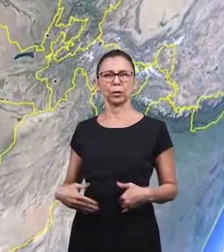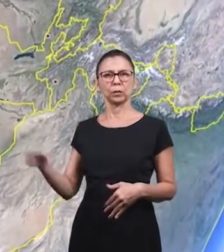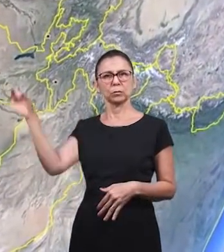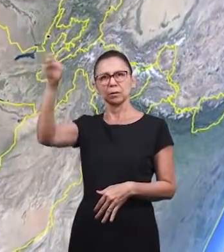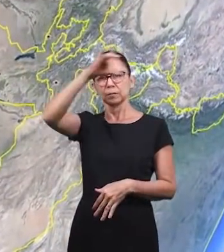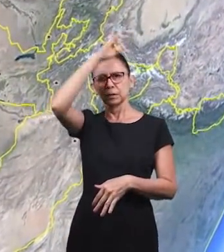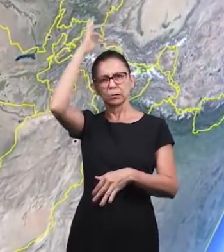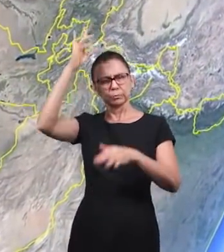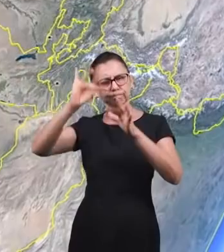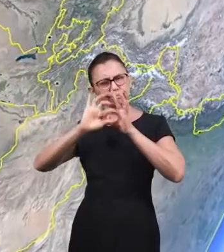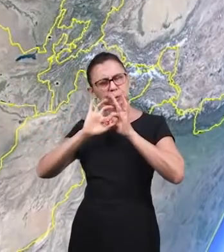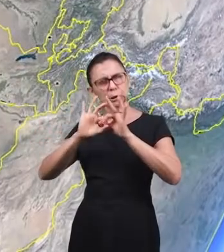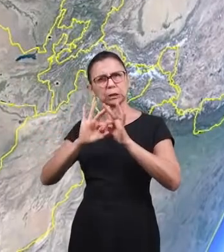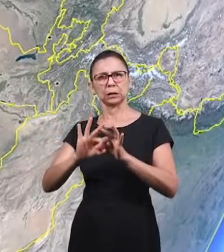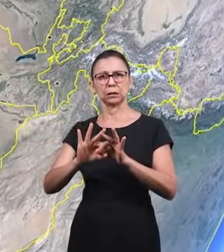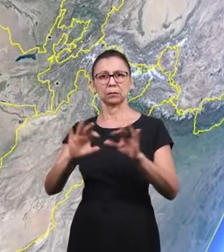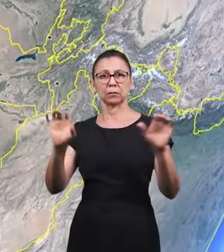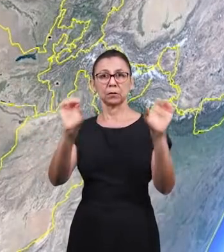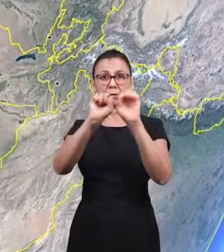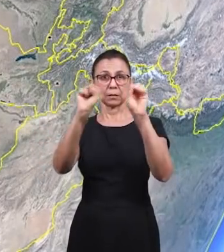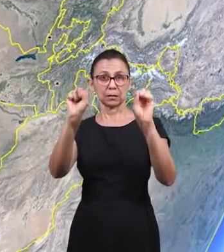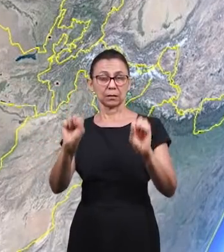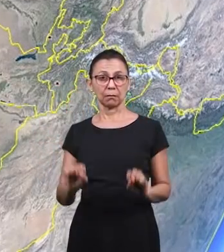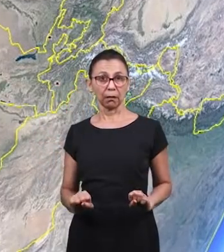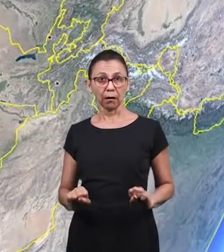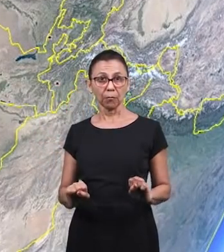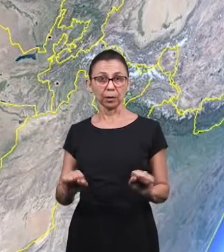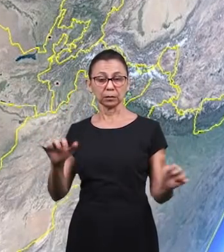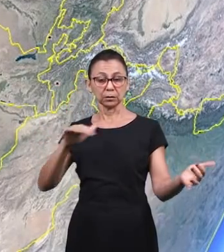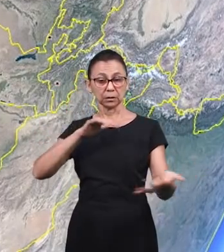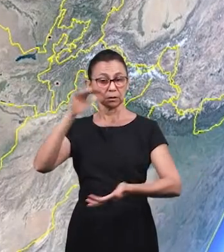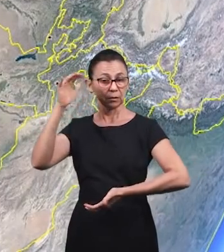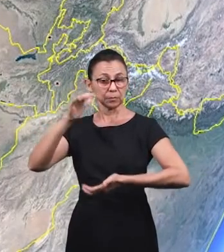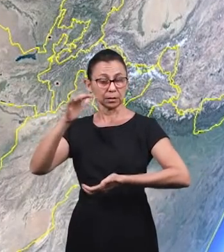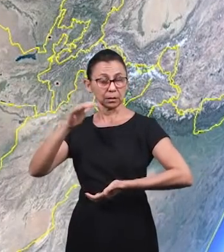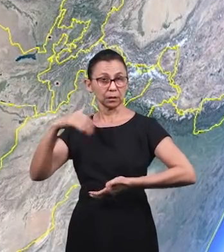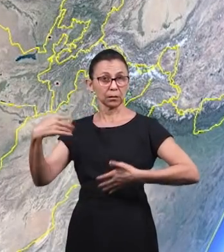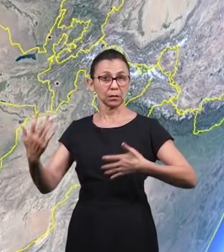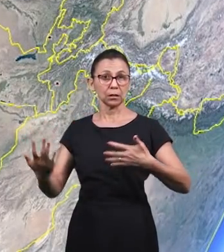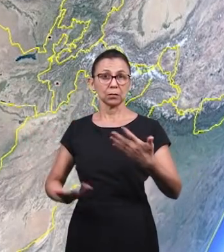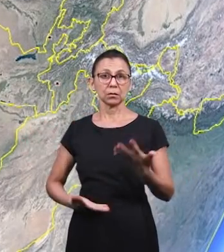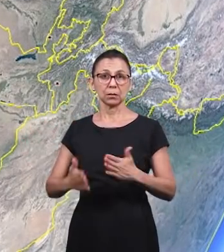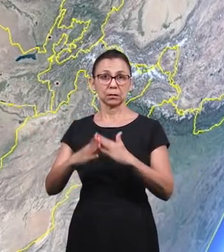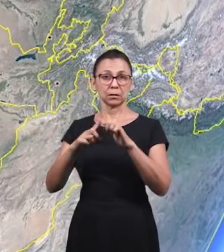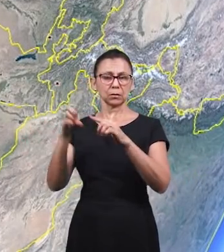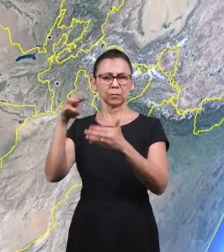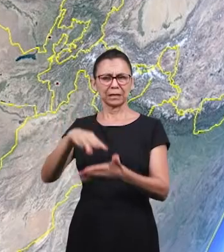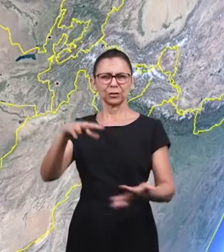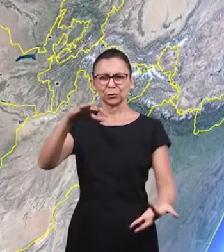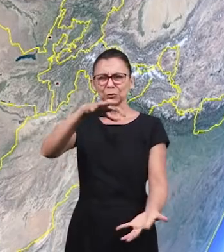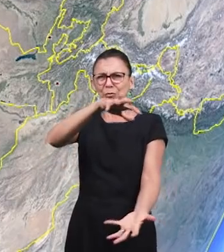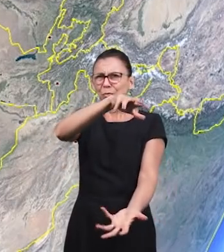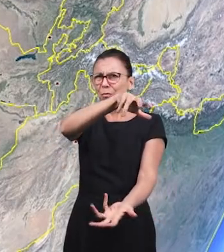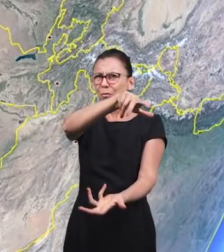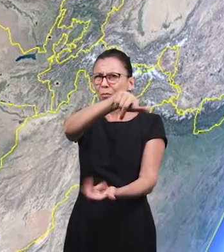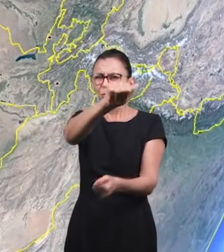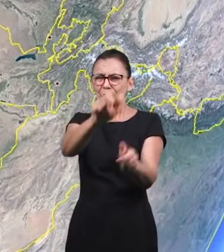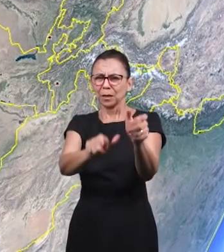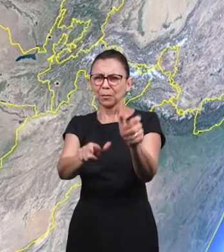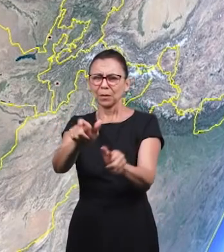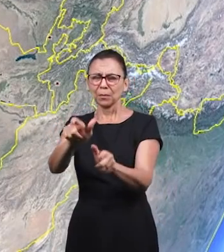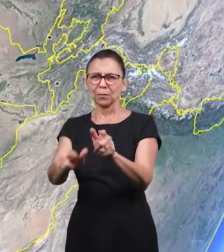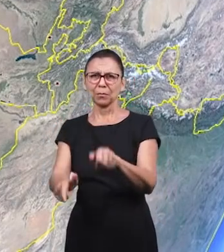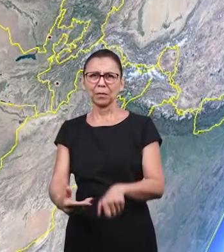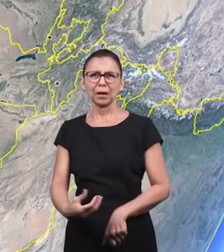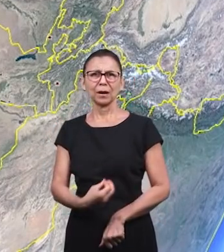mesmo Espírito. Através do sistema de transmissão, os membros da Igreja Cristã Maranata de todo o planeta vivem